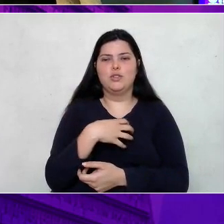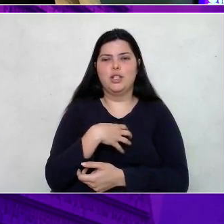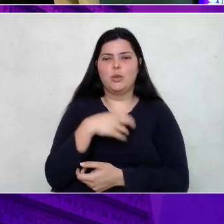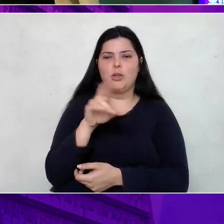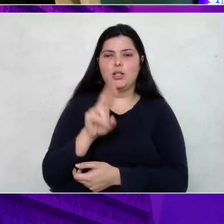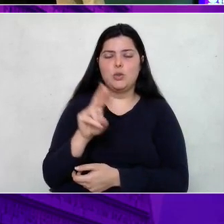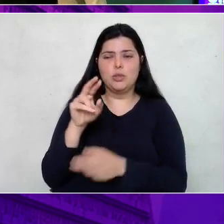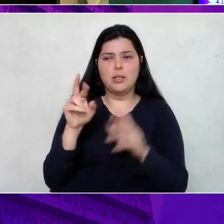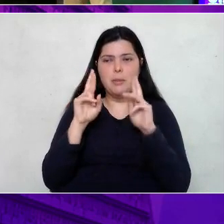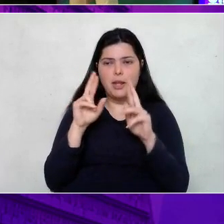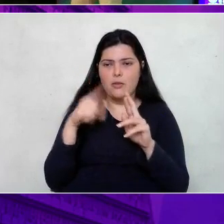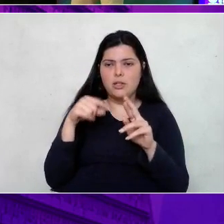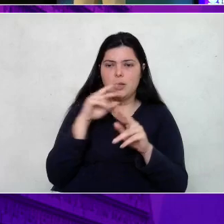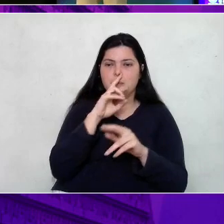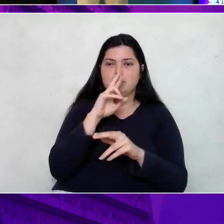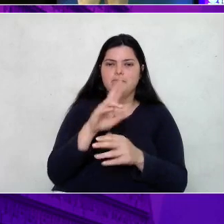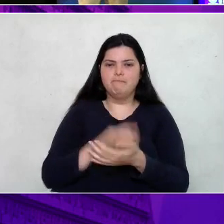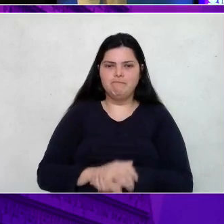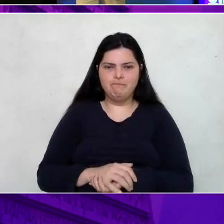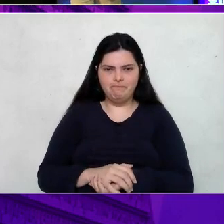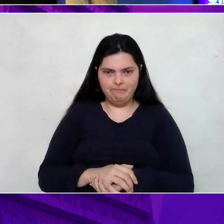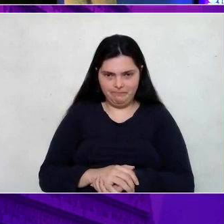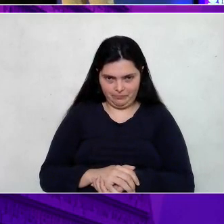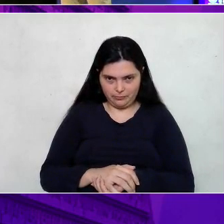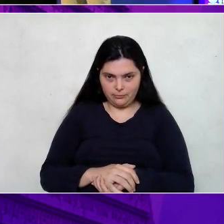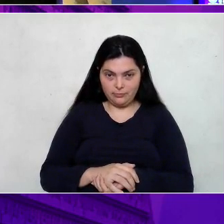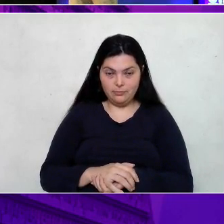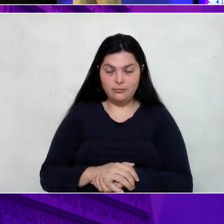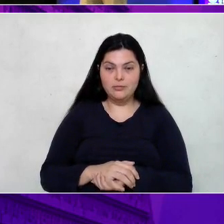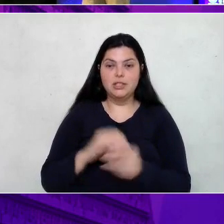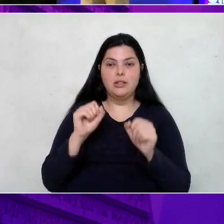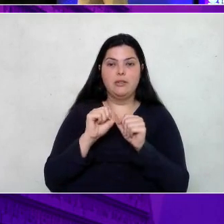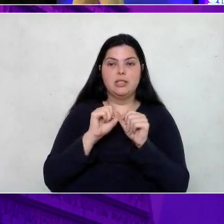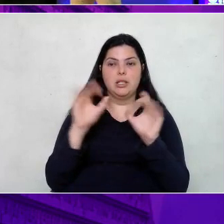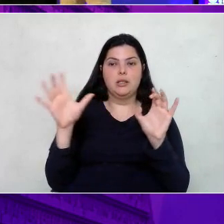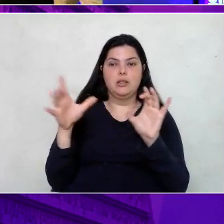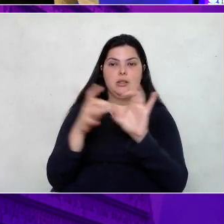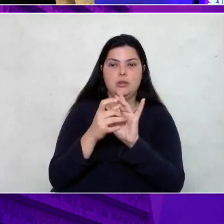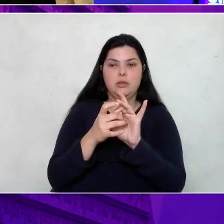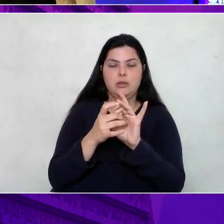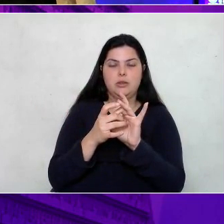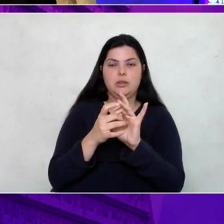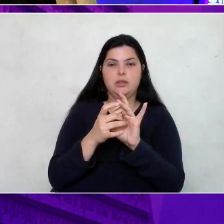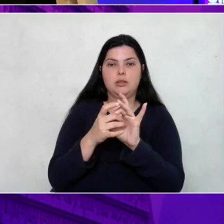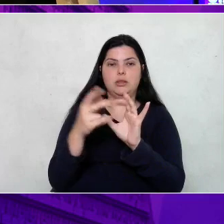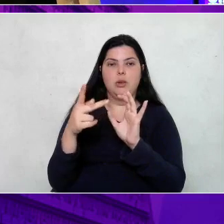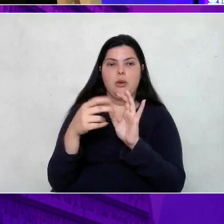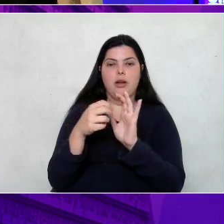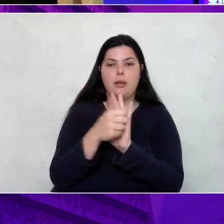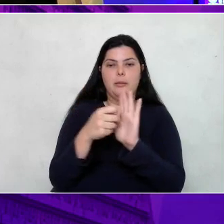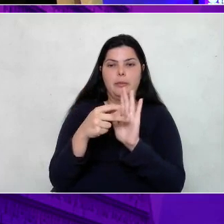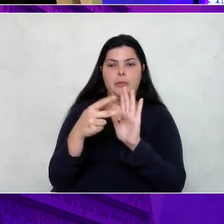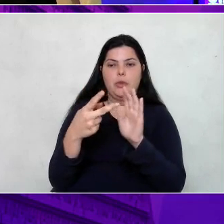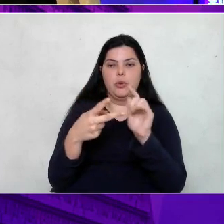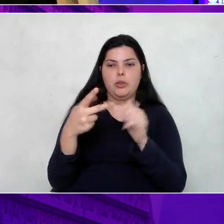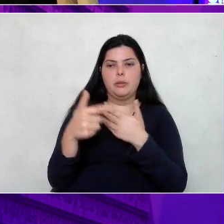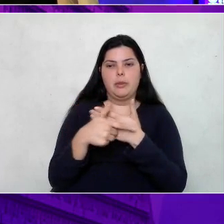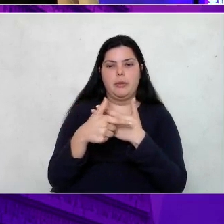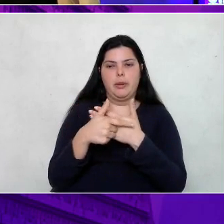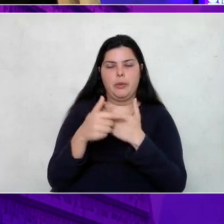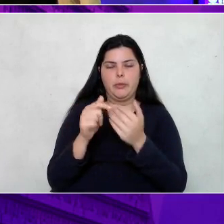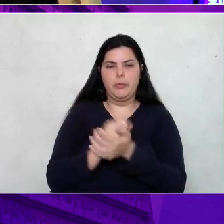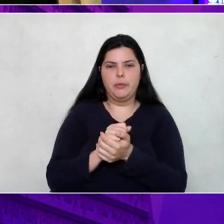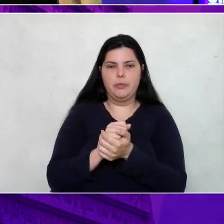que você responda. E aí, quando a gente faz isso, a sua aplicação, ela tem dois papéis.